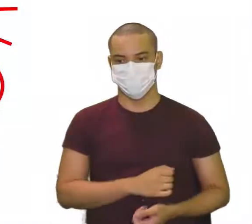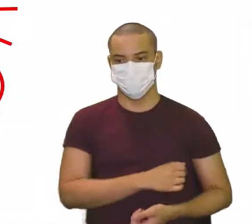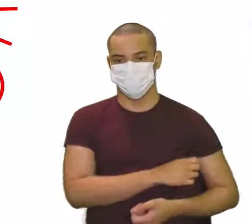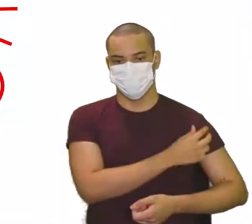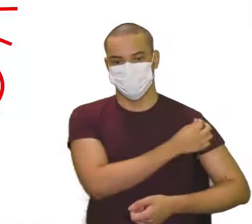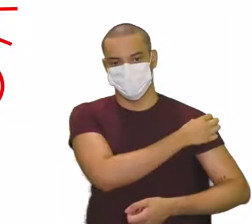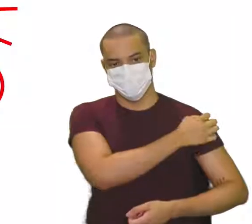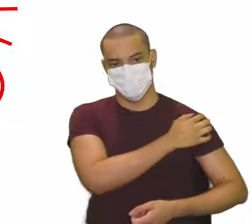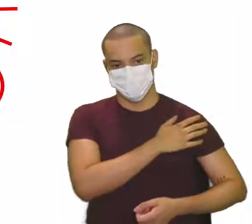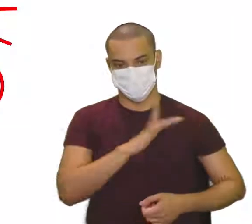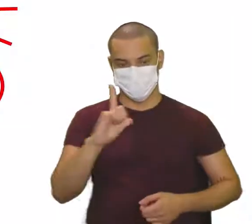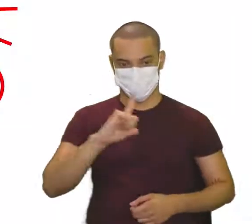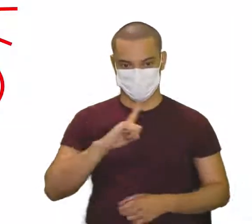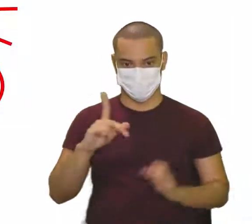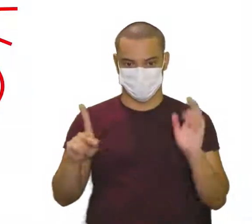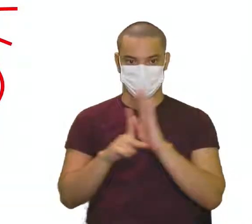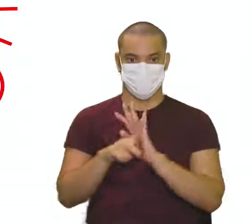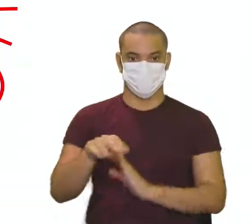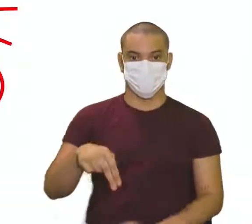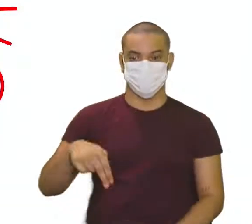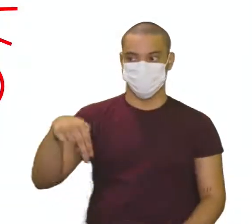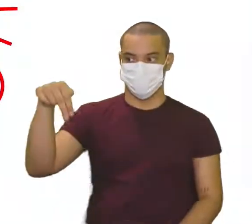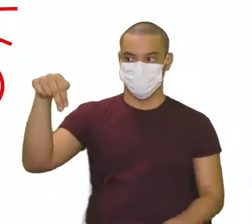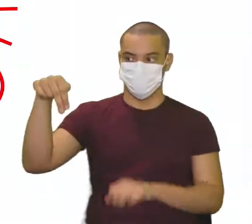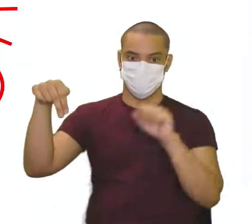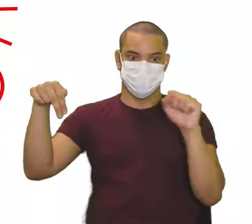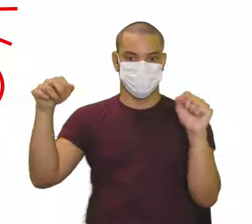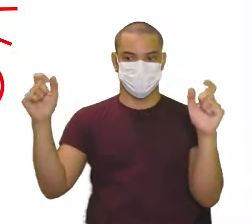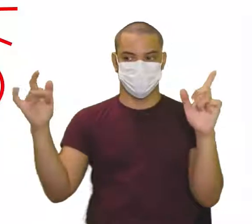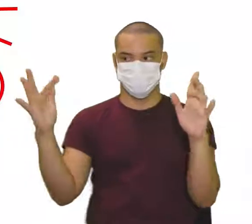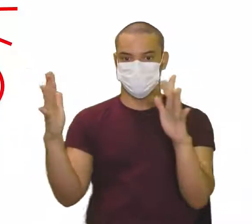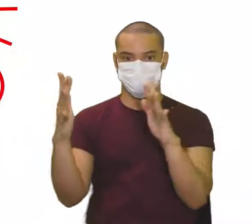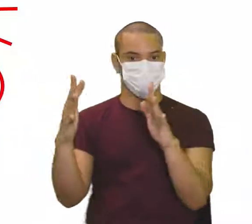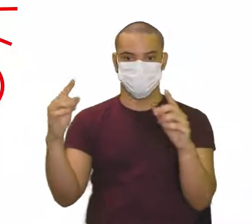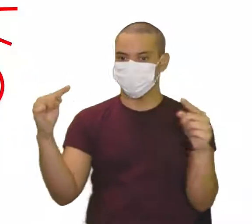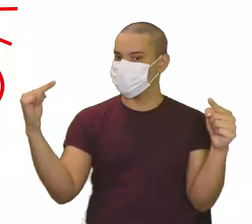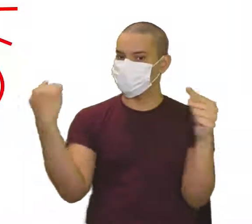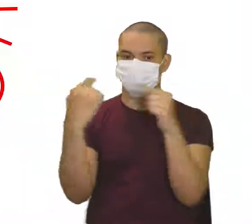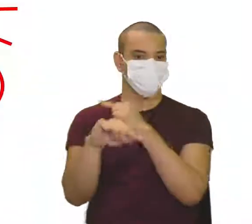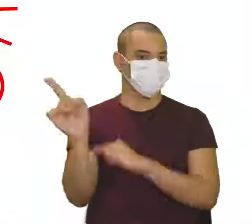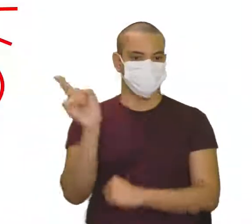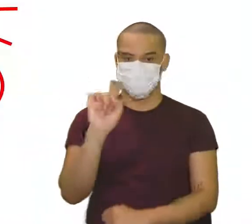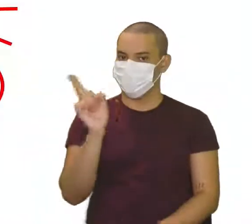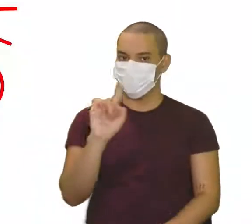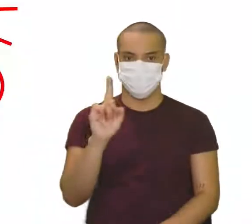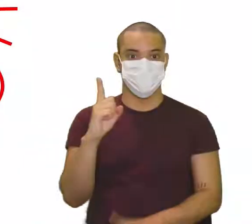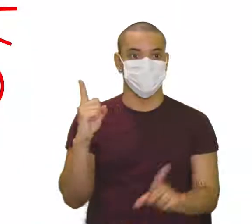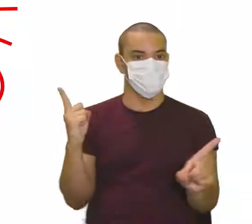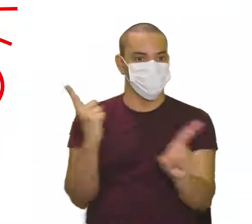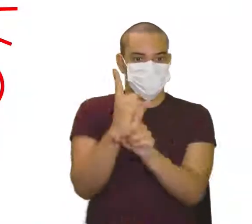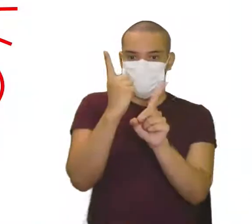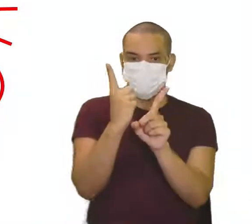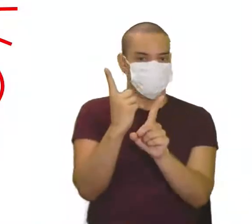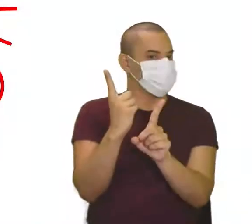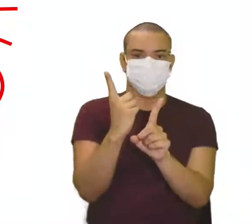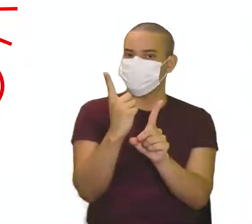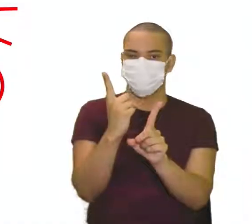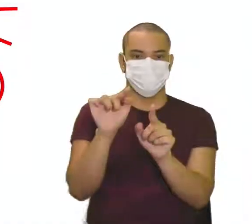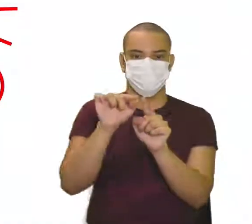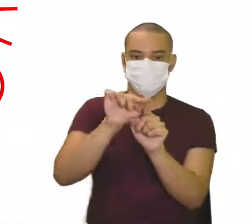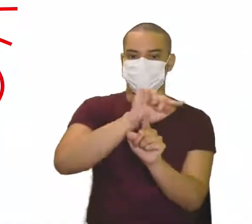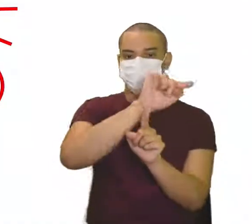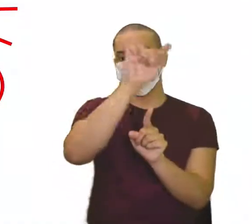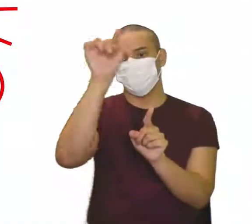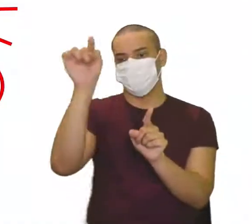se orientam aqui, elas saem do norte e vão para a parte sul e elas não se cruzam, tá? E aqui, se a gente for ver, olha só,